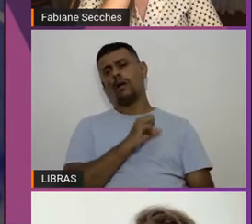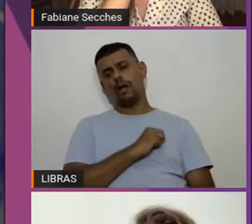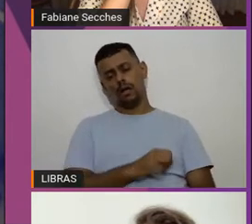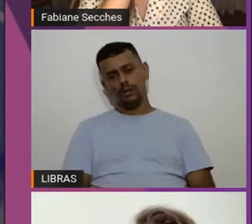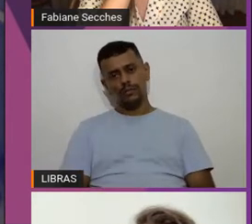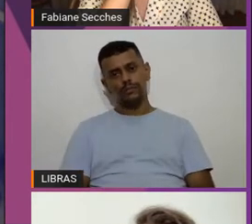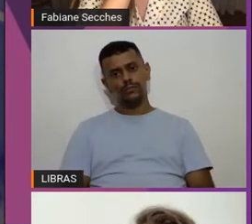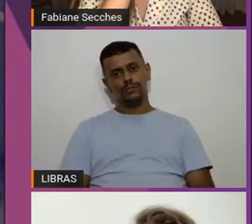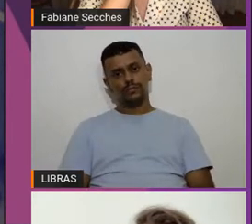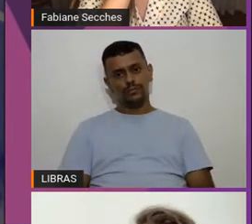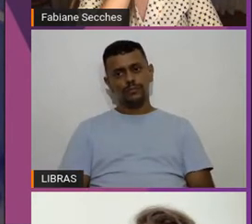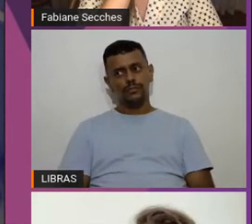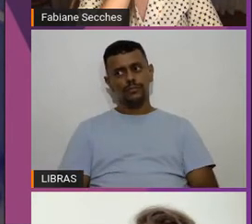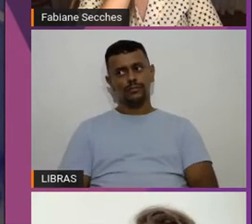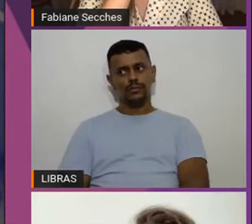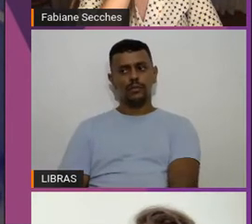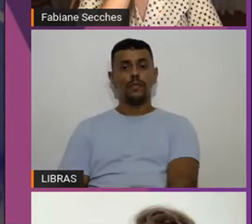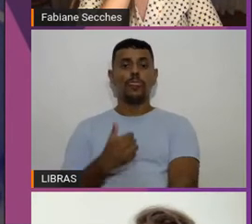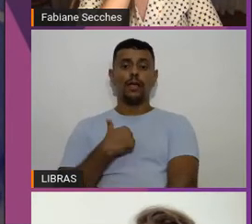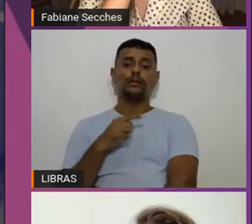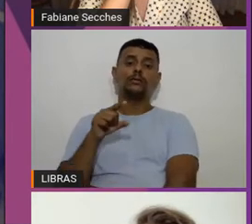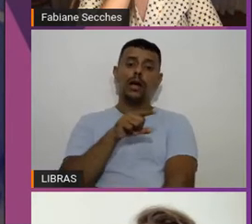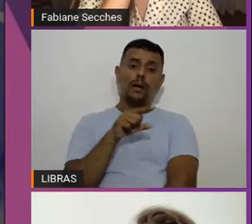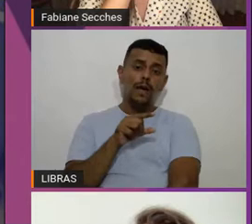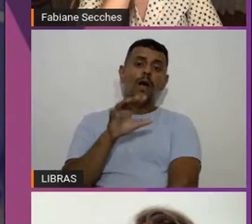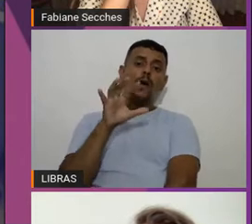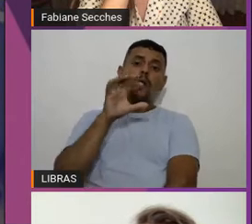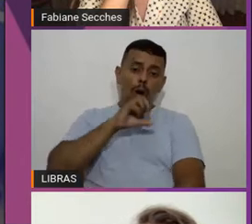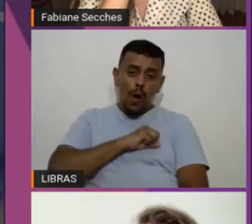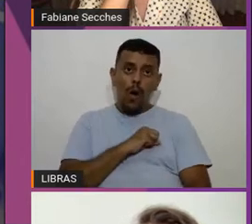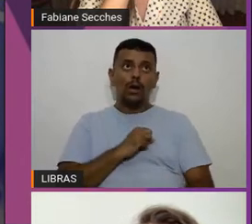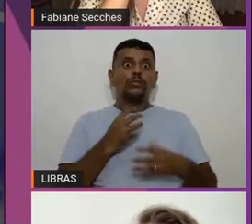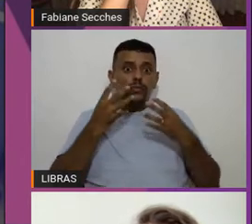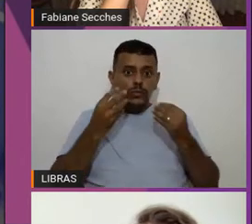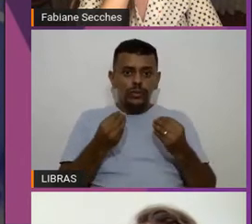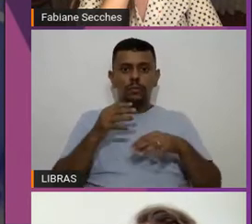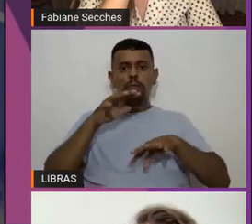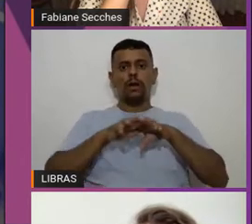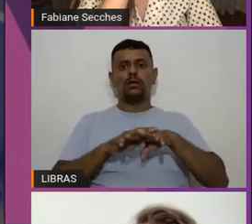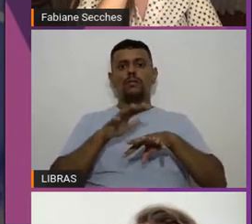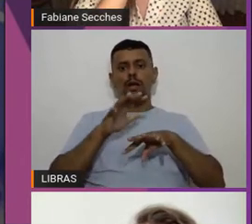É também um problema